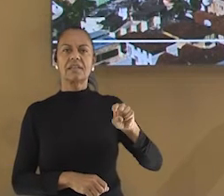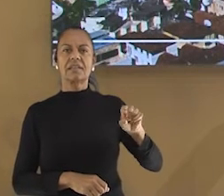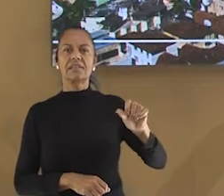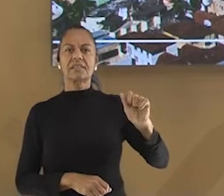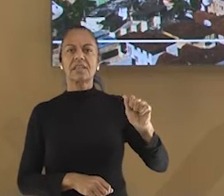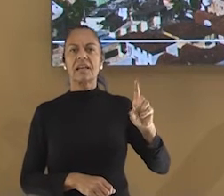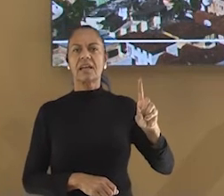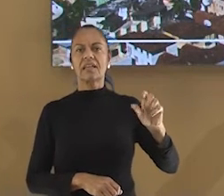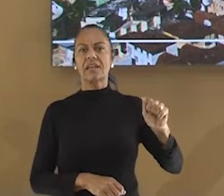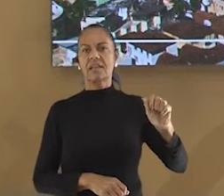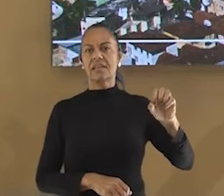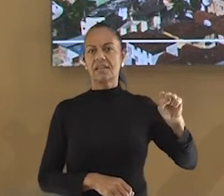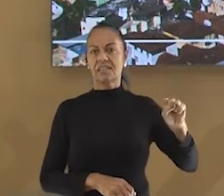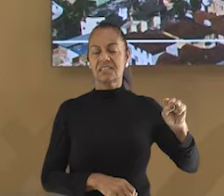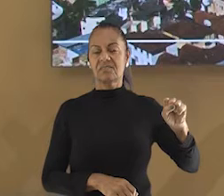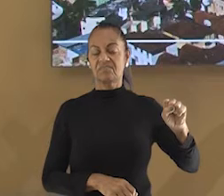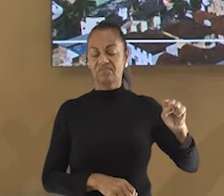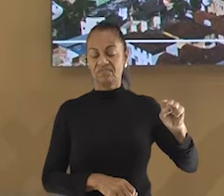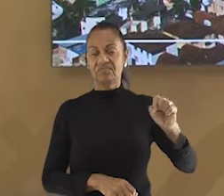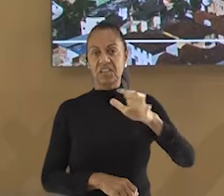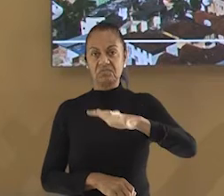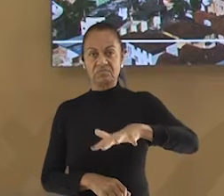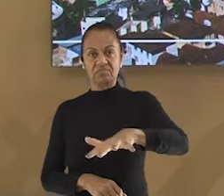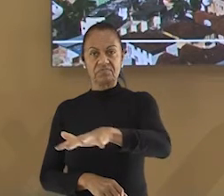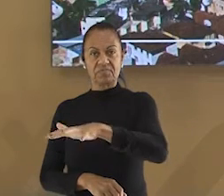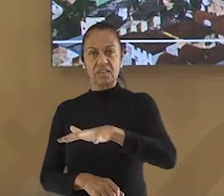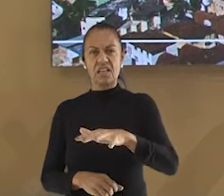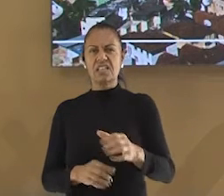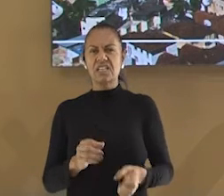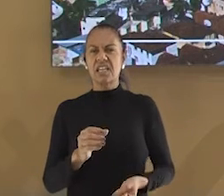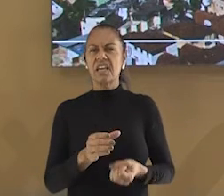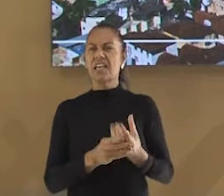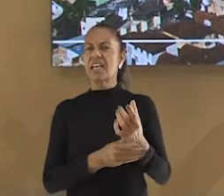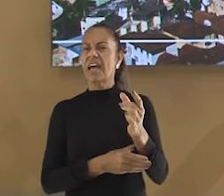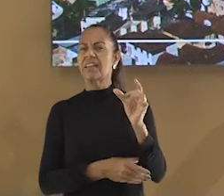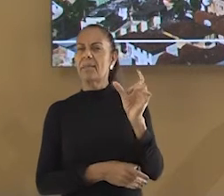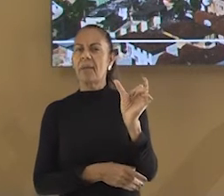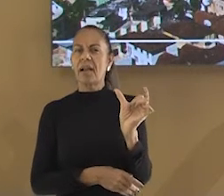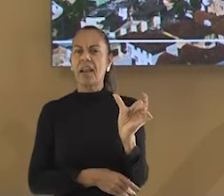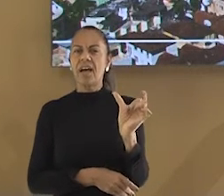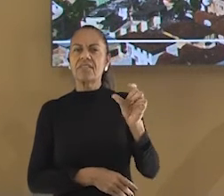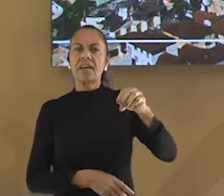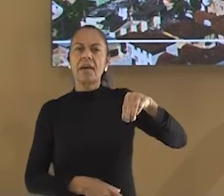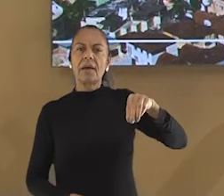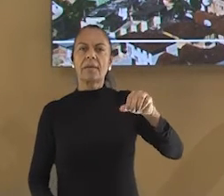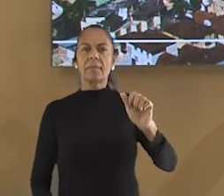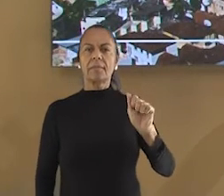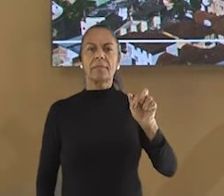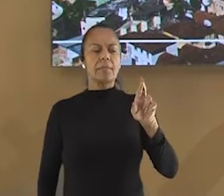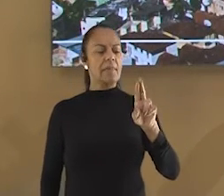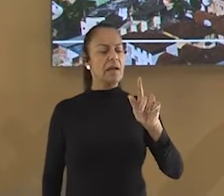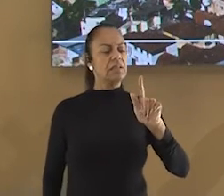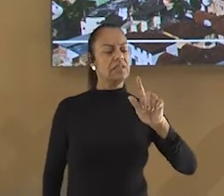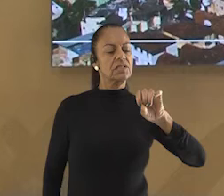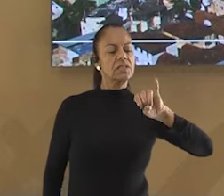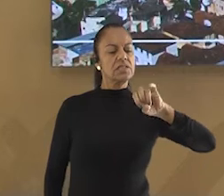marginalizada, te lembra o quê? Essa é uma derivação da palavra